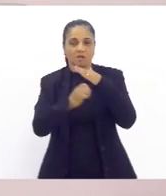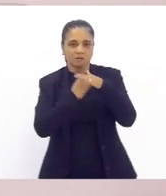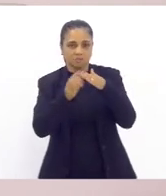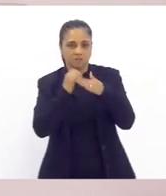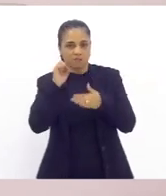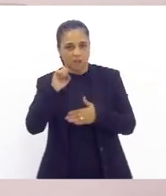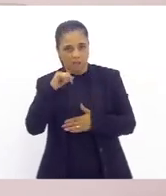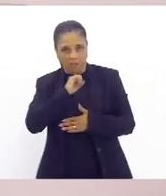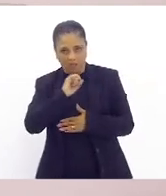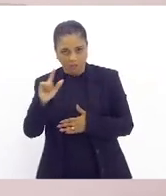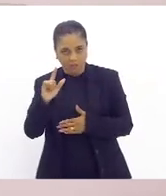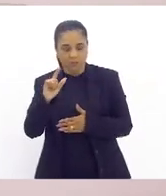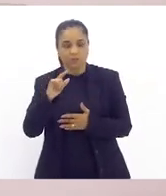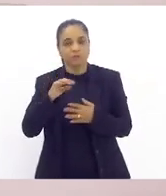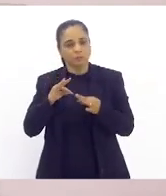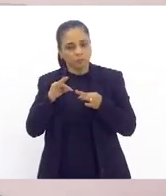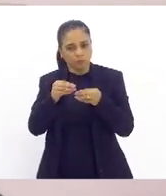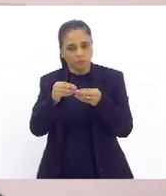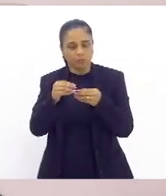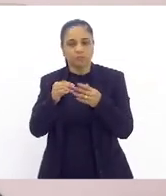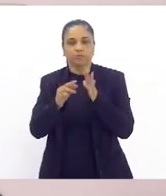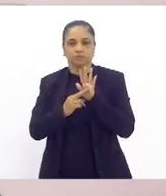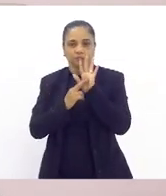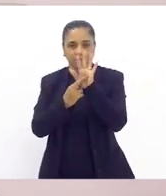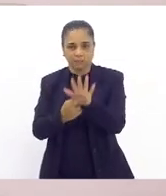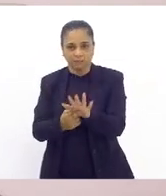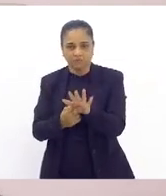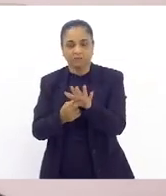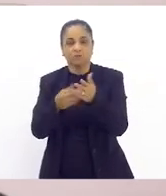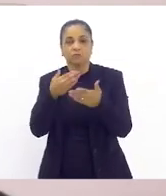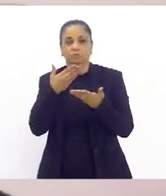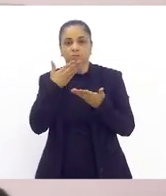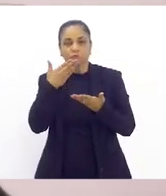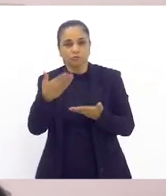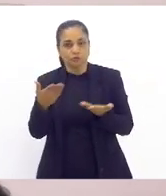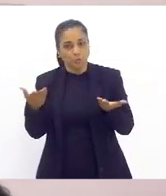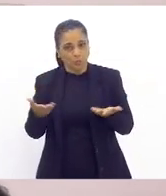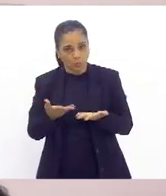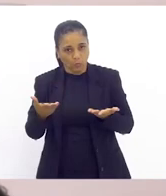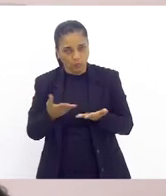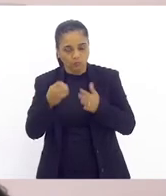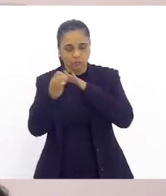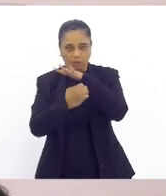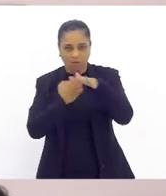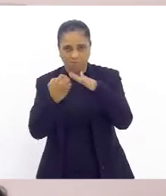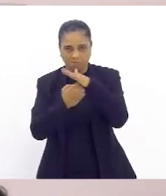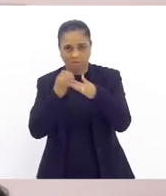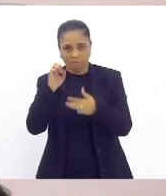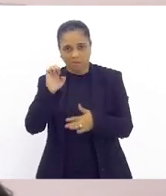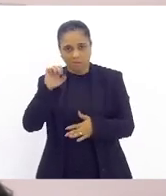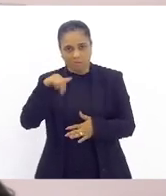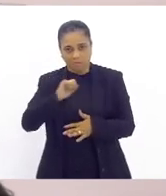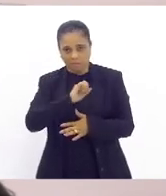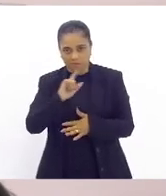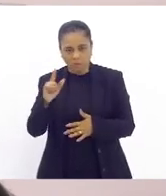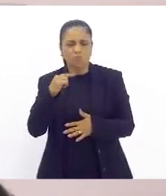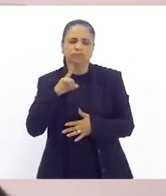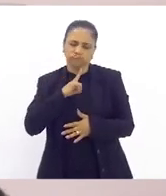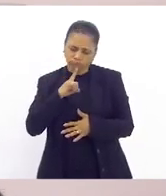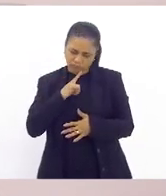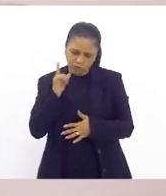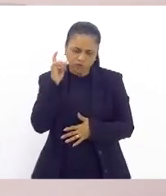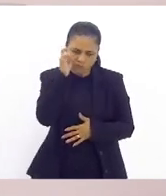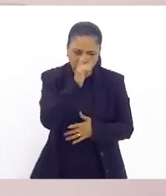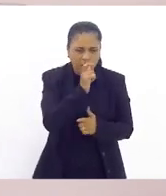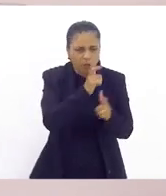representante aqui eu Hoje gostaria de pedir a empresa Ênio sei que existe dificuldade em